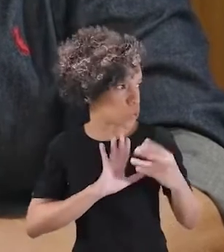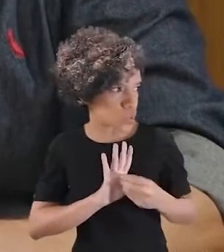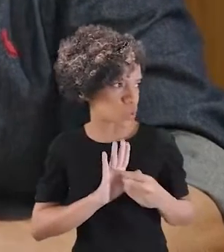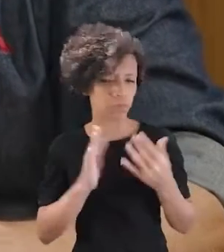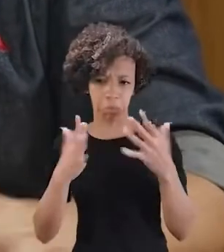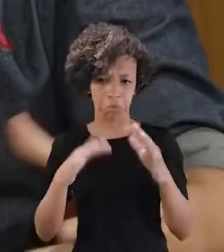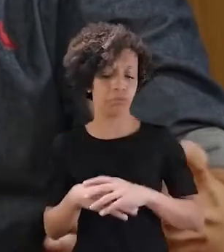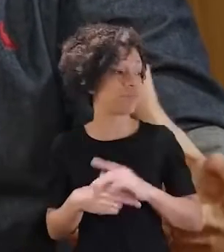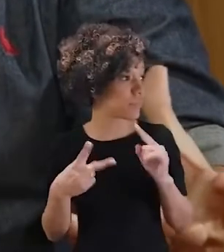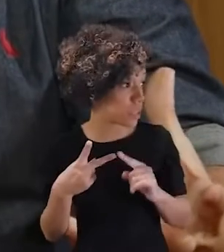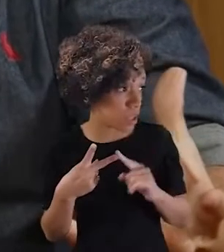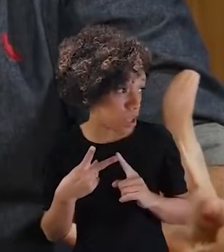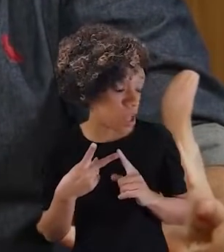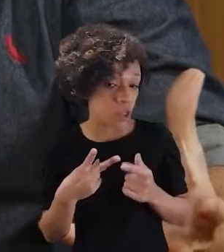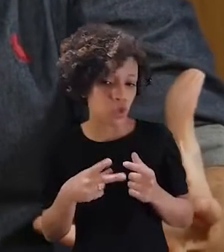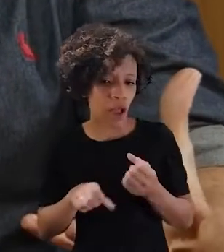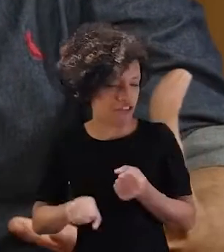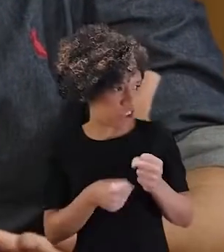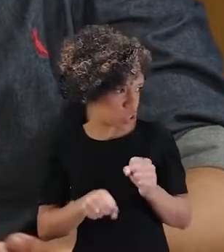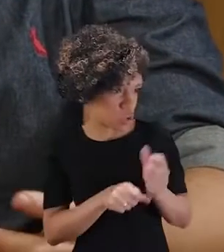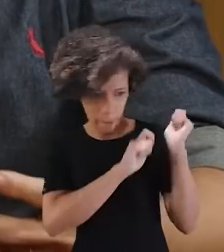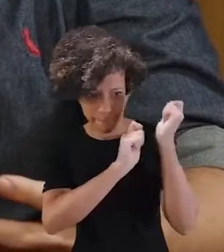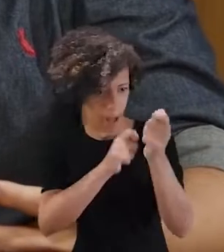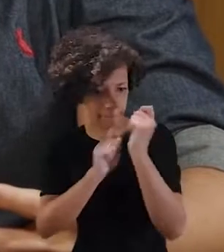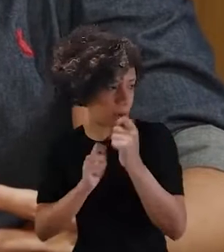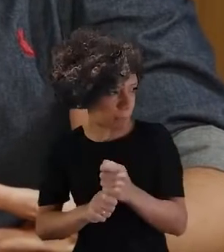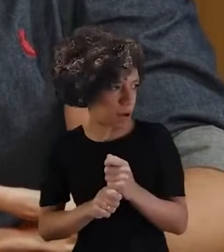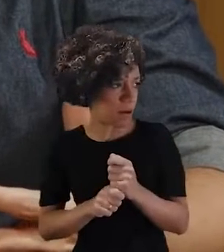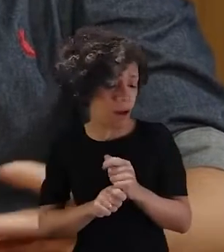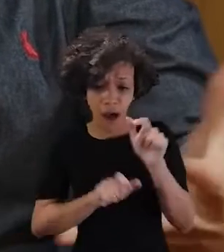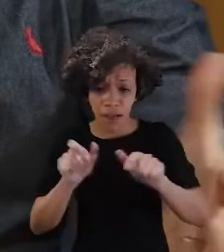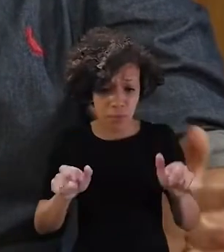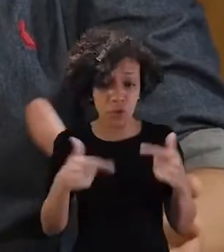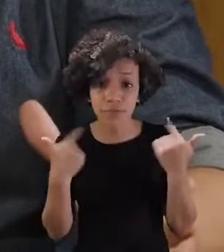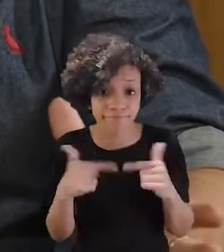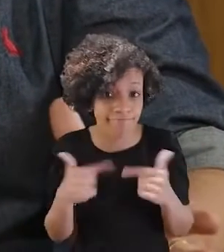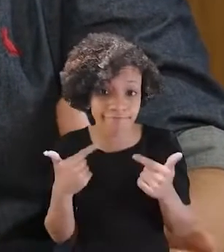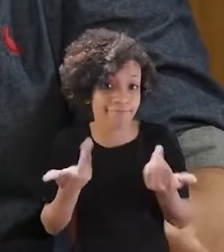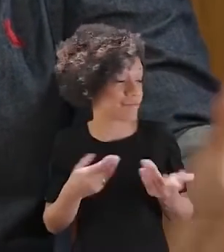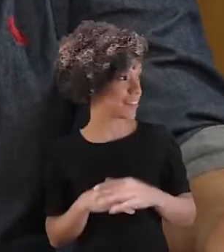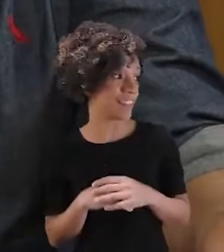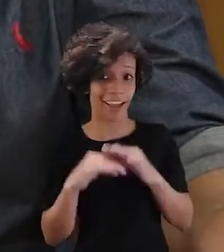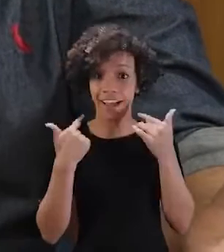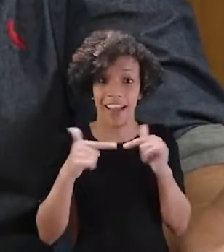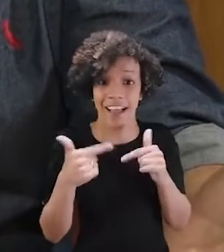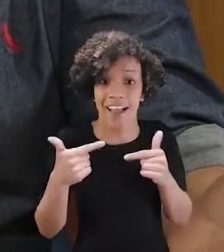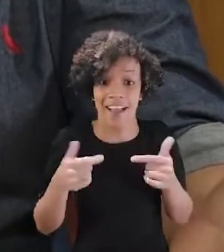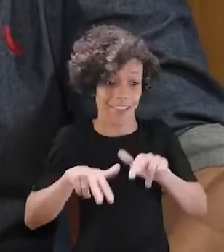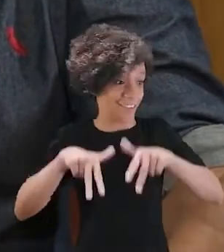do cabo de vassoura pessoas da minha gargalhada no cinema Então é isso pode ser um show do pé